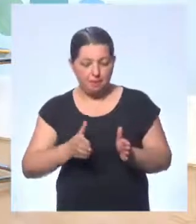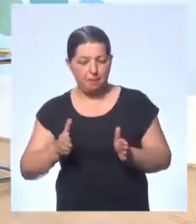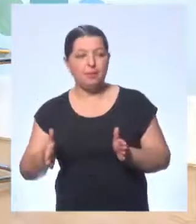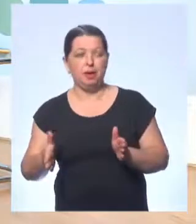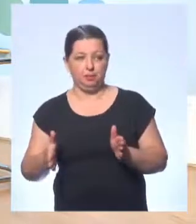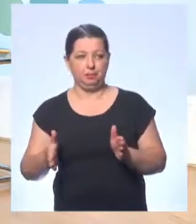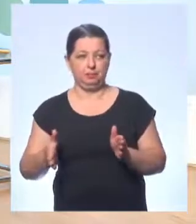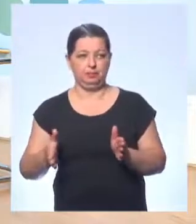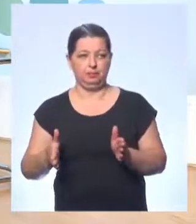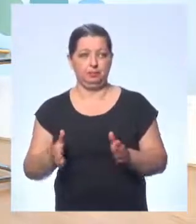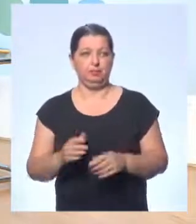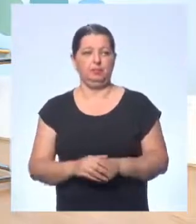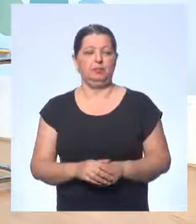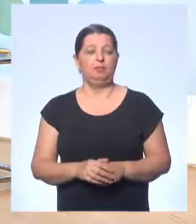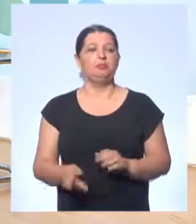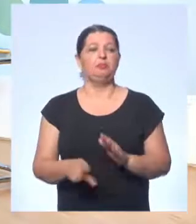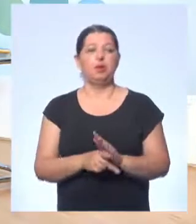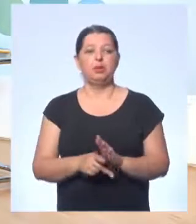aqui uma coisa bem...